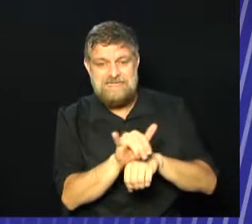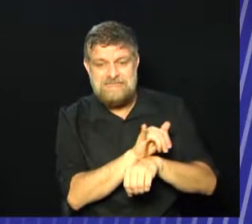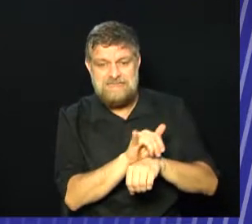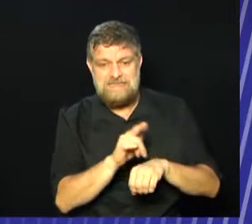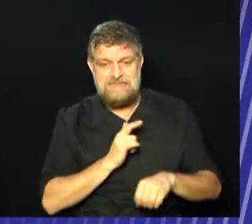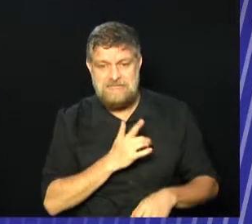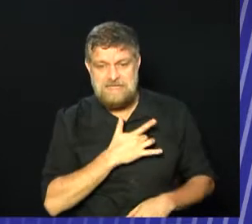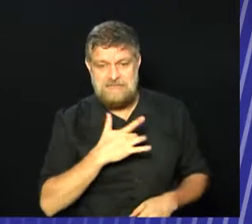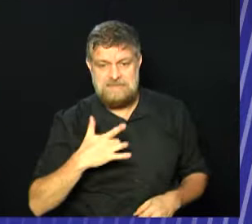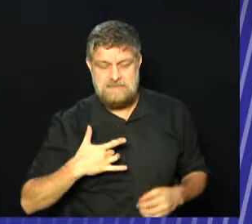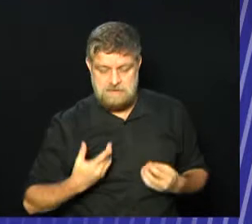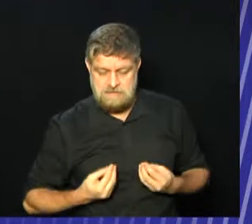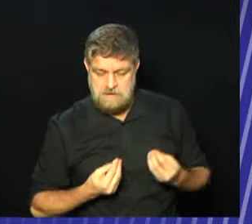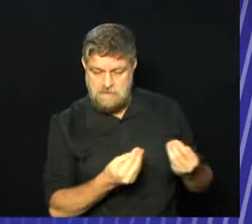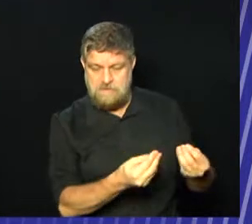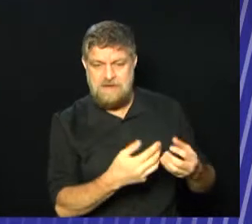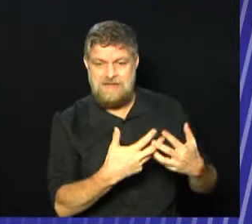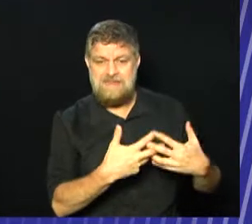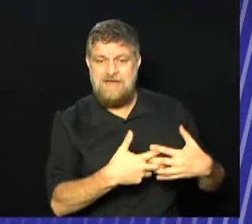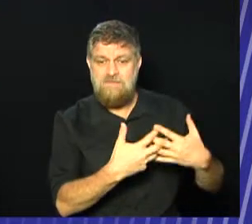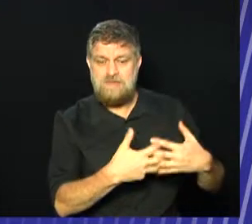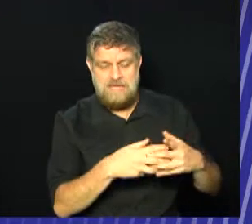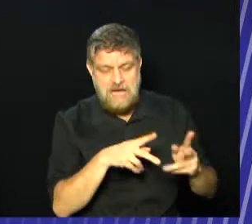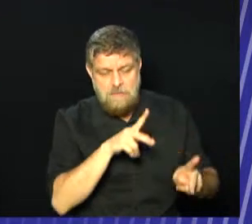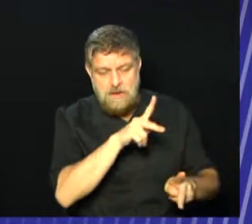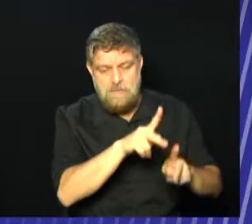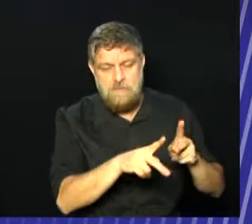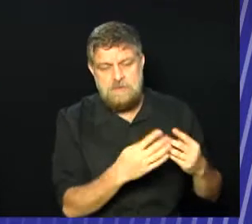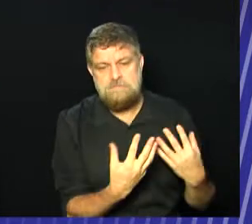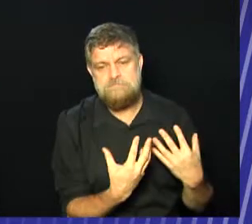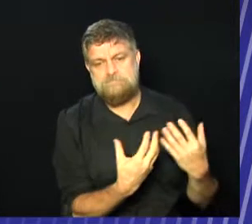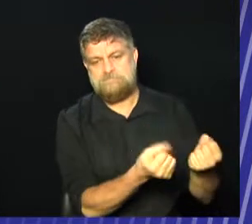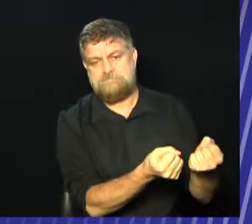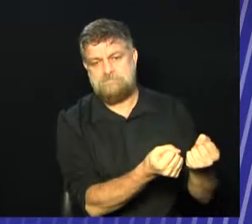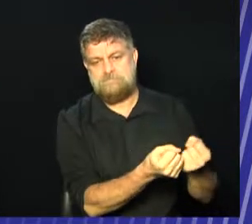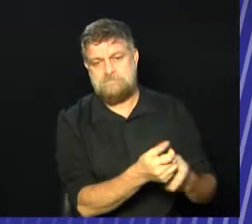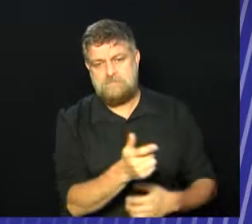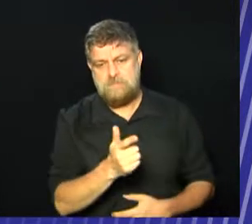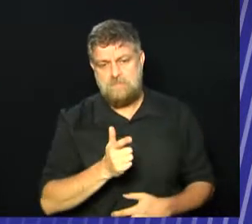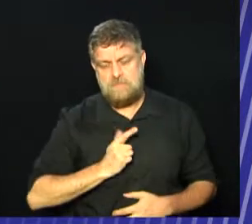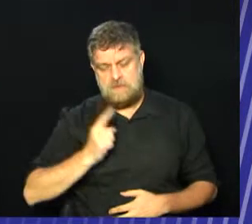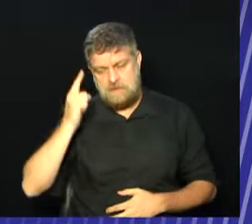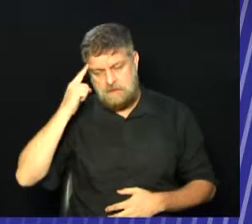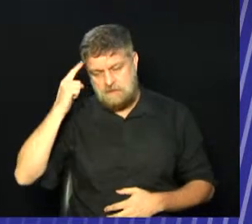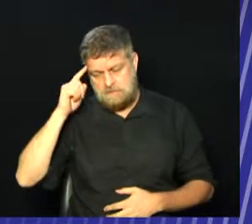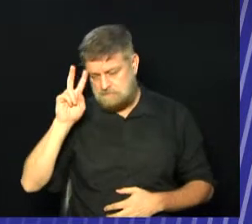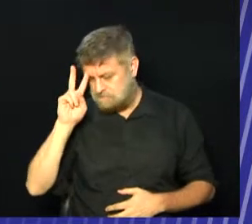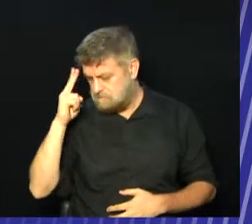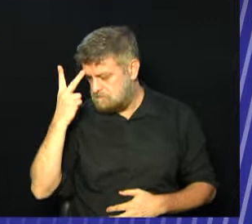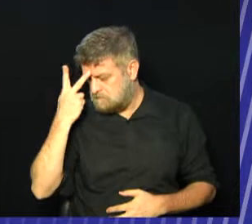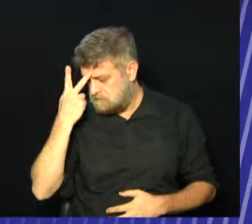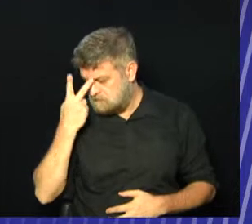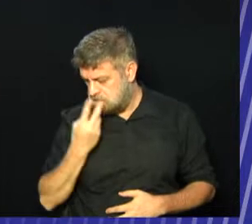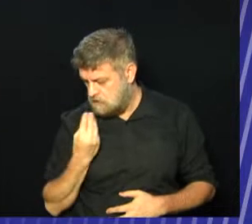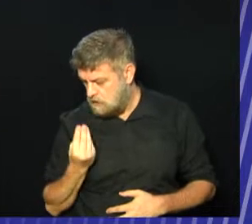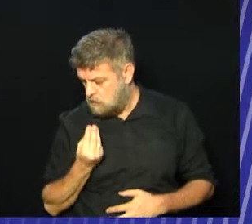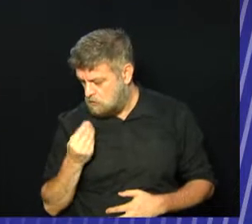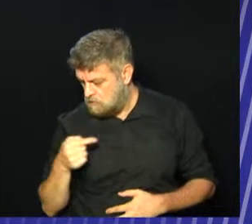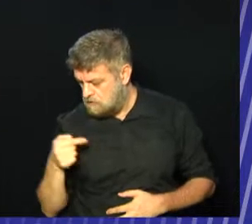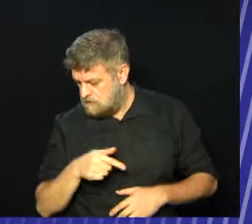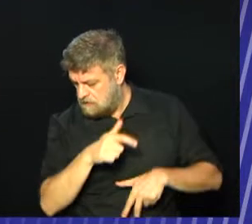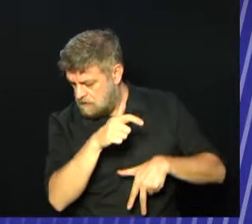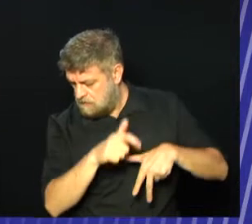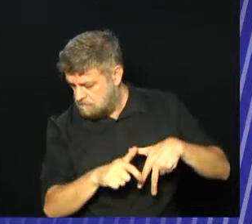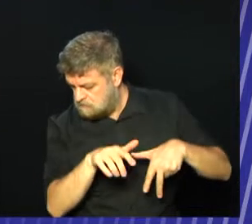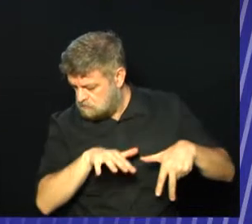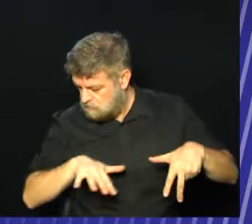saúde de maneira mais eficiente para a população e repensar, inclusive, a jornada do paciente na